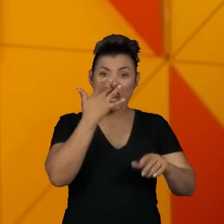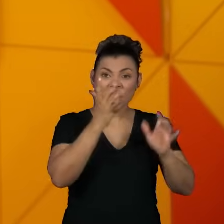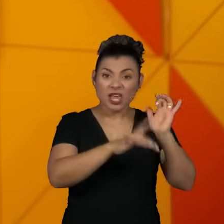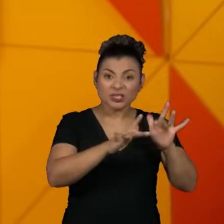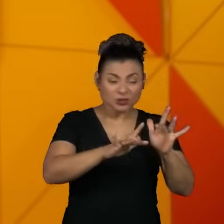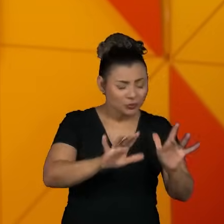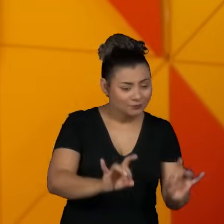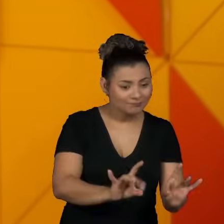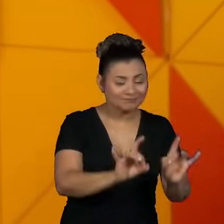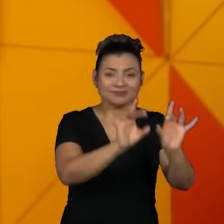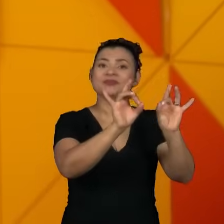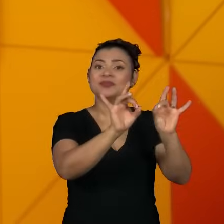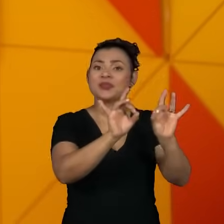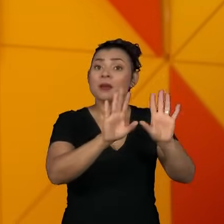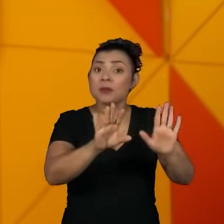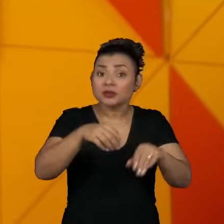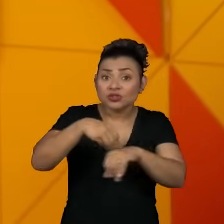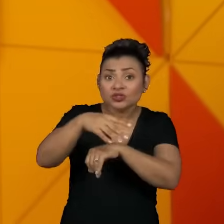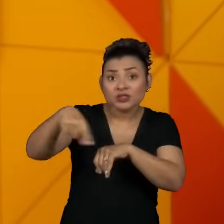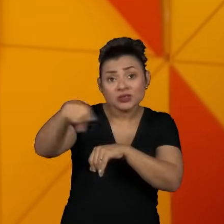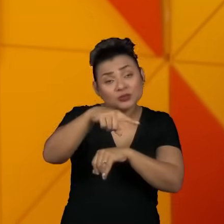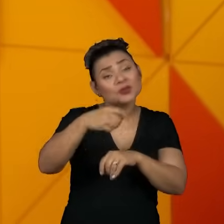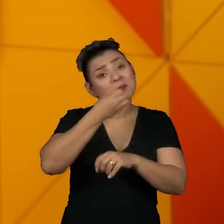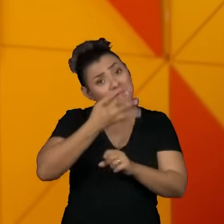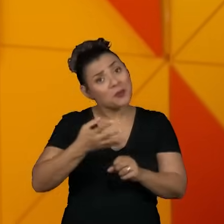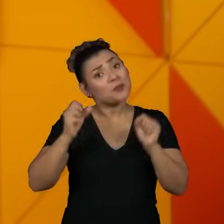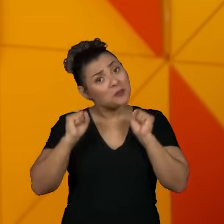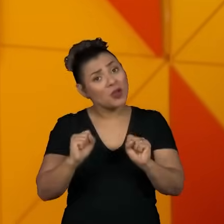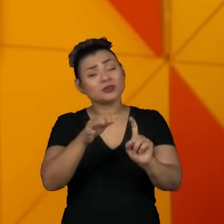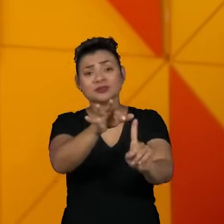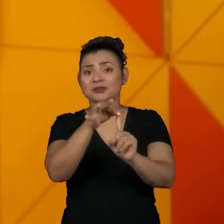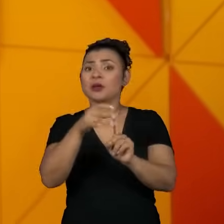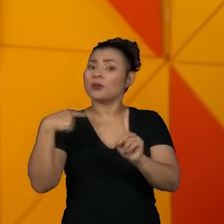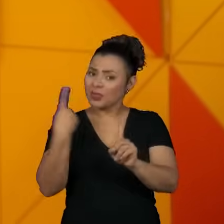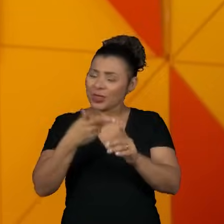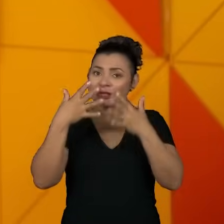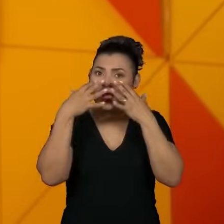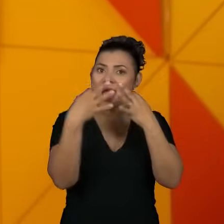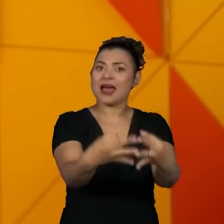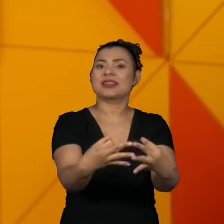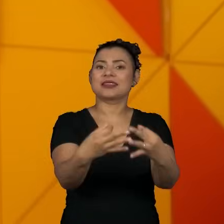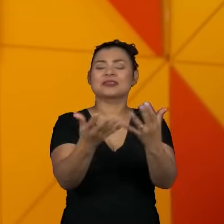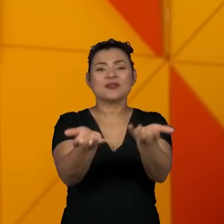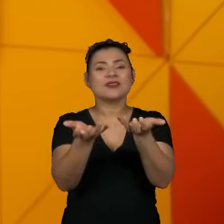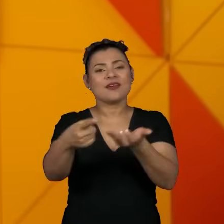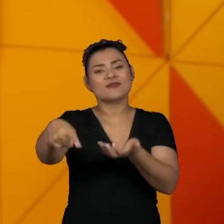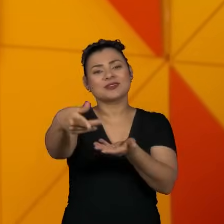sua sugestão pode ser a próxima, sim, porque a gente te ouve. A gente quer